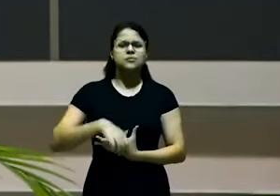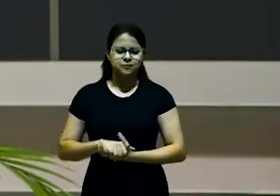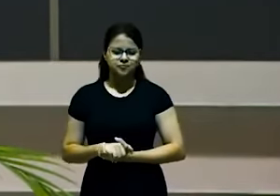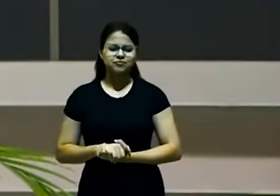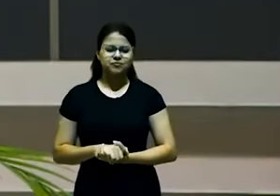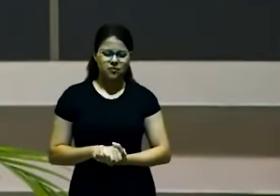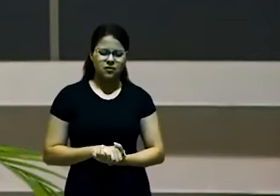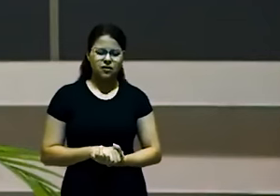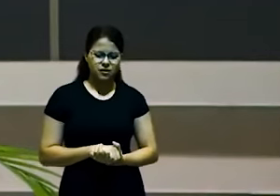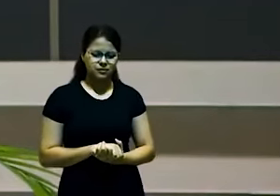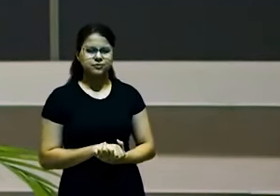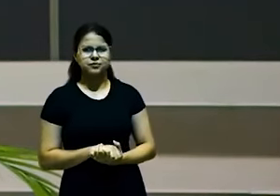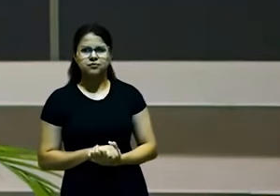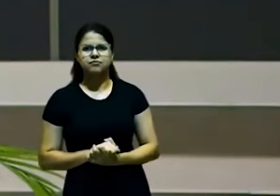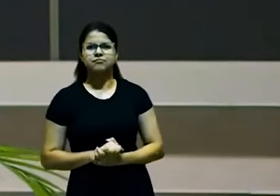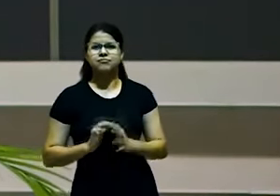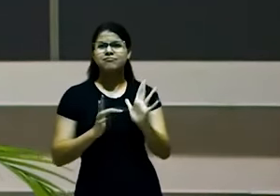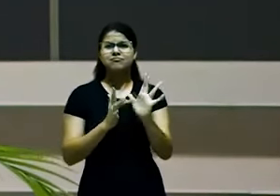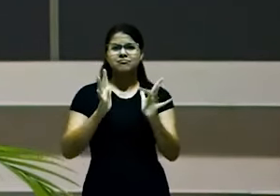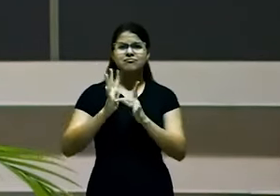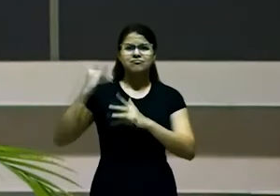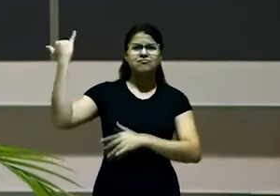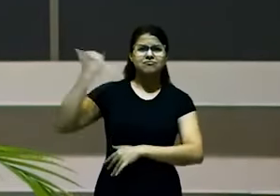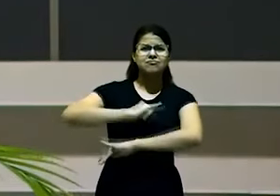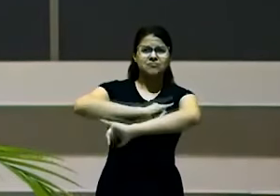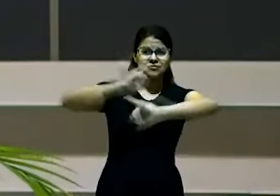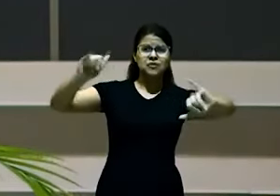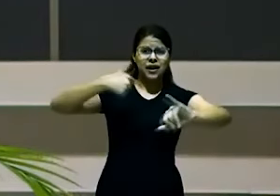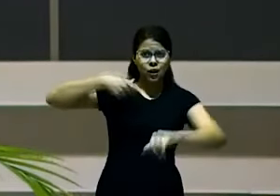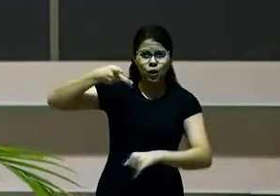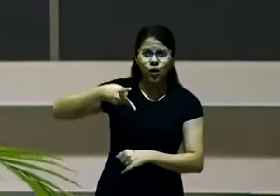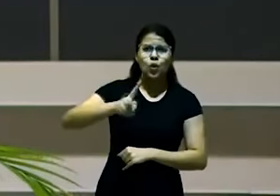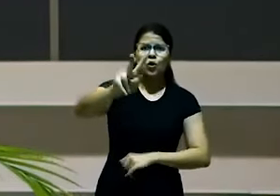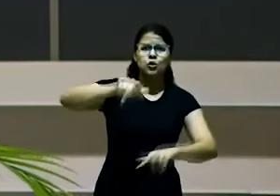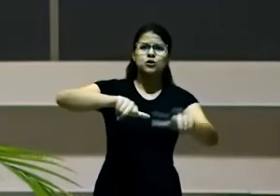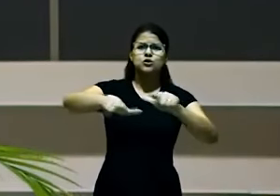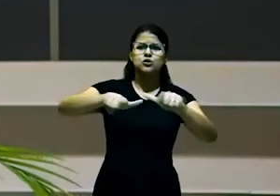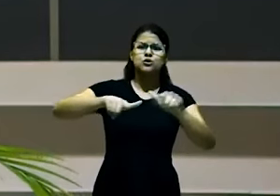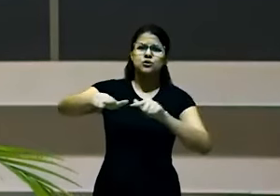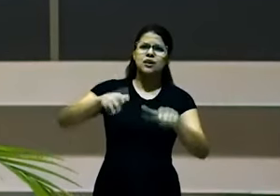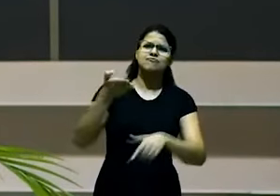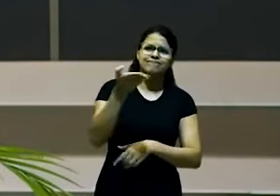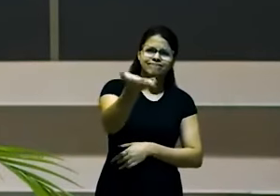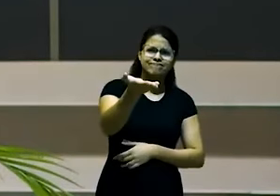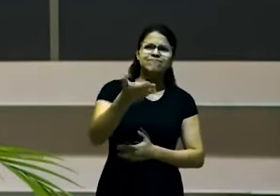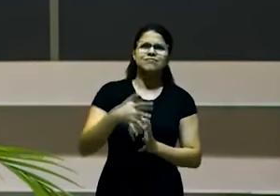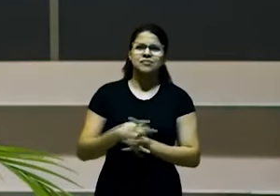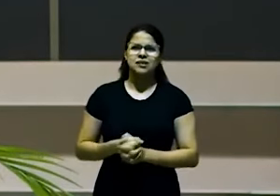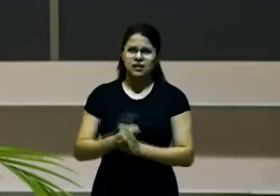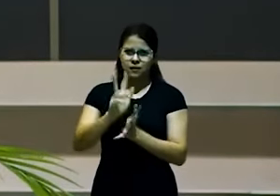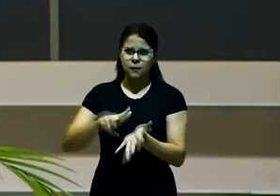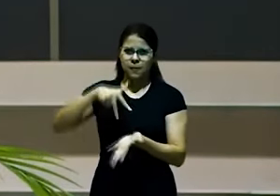tua vida eu ainda vou continuar o que eu comecei se